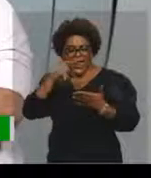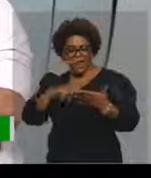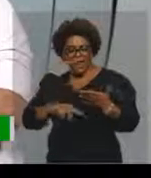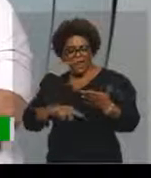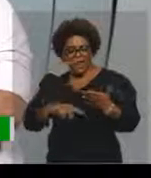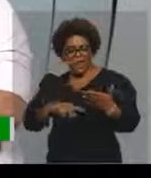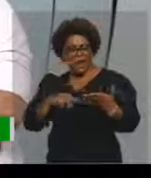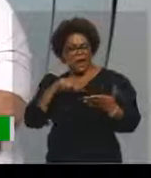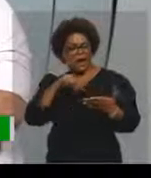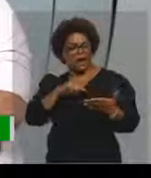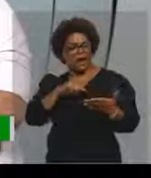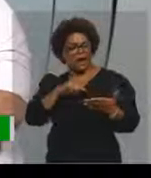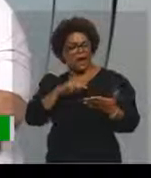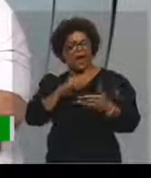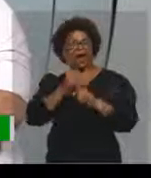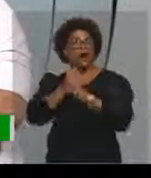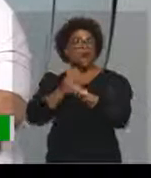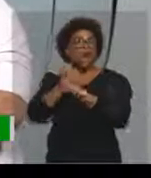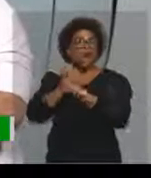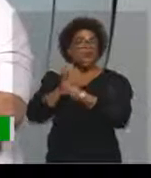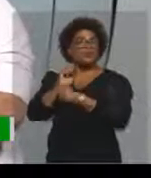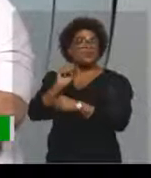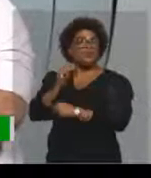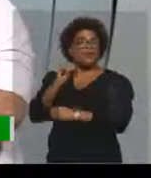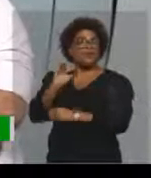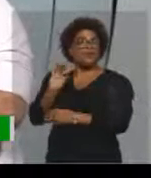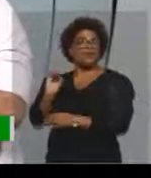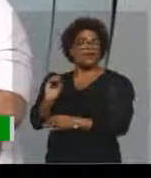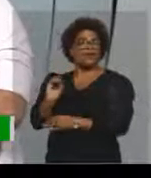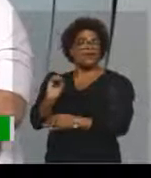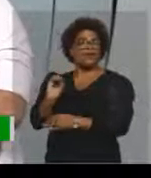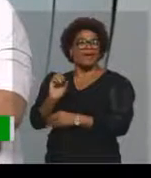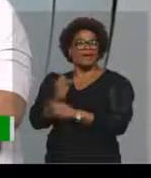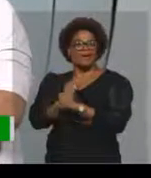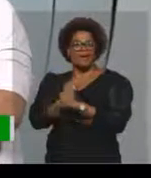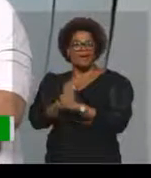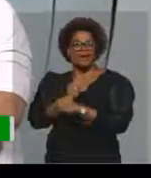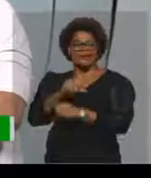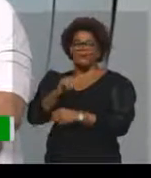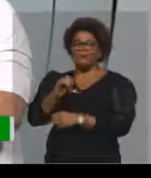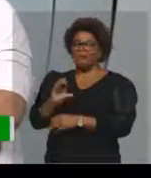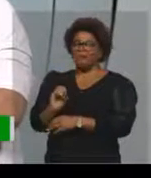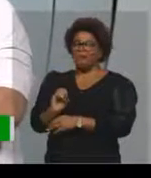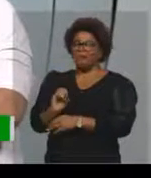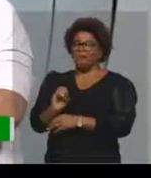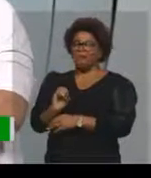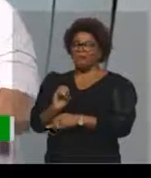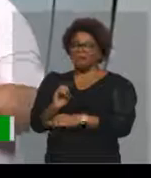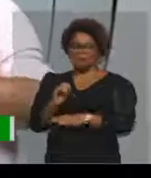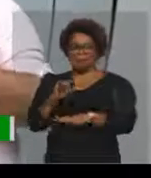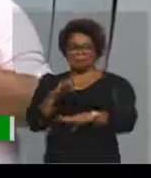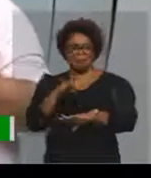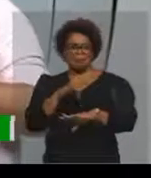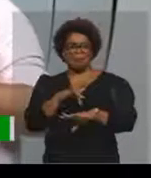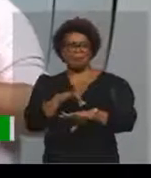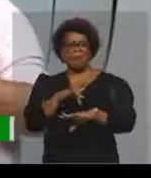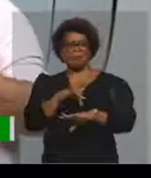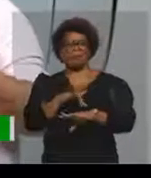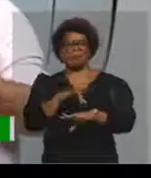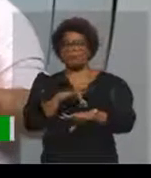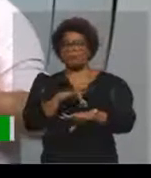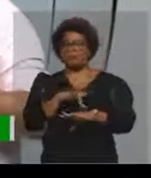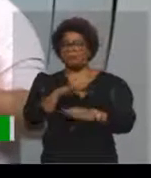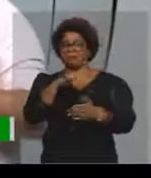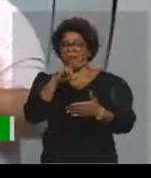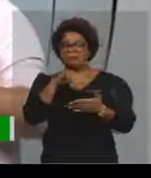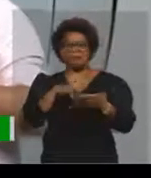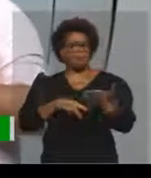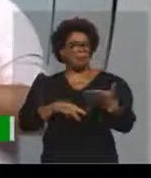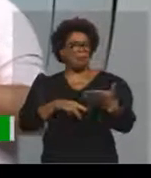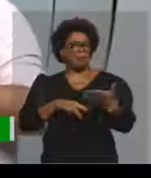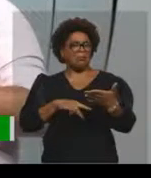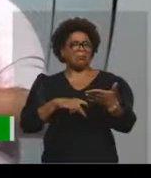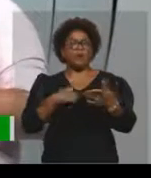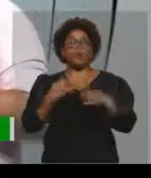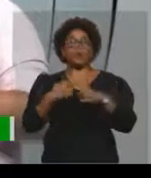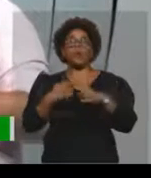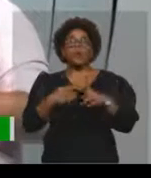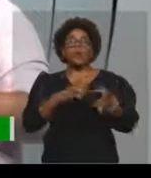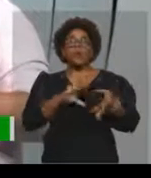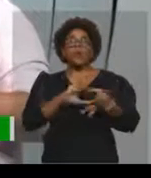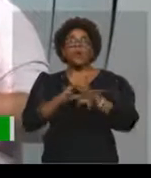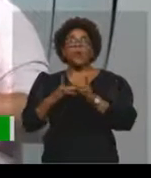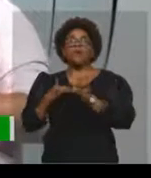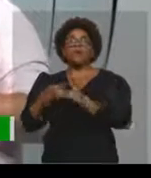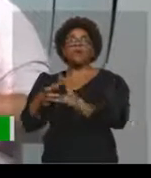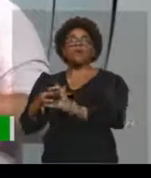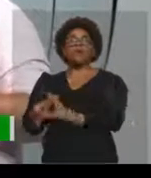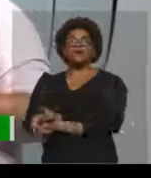de 80, de década de 90... Você não vai entender nada. Provavelmente não vai entender. Por quê? Porque não está no seu contexto. E a gente precisa